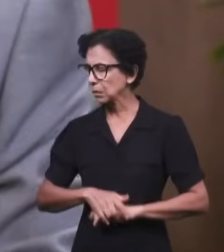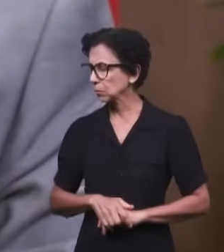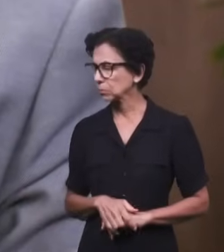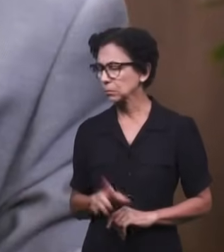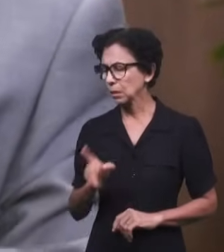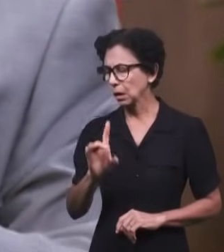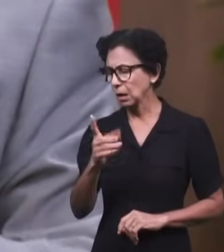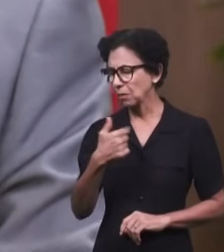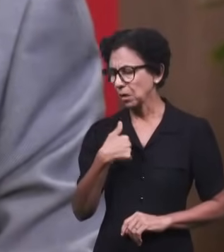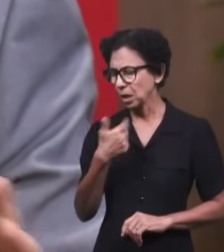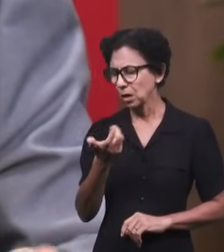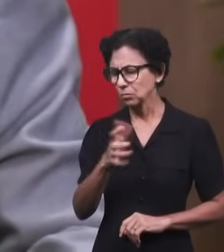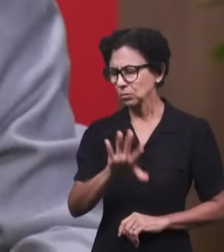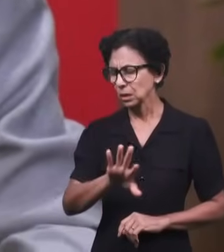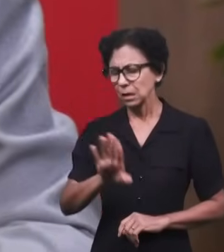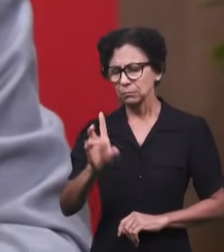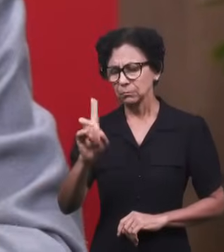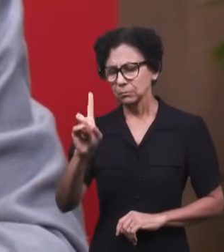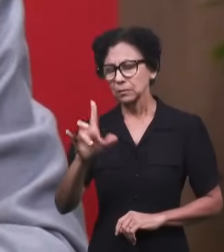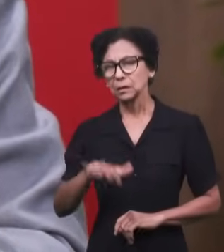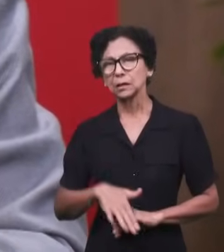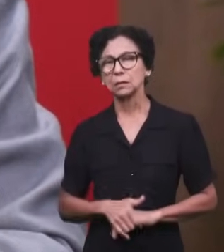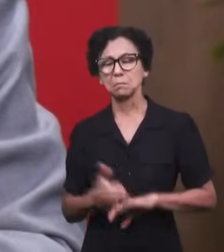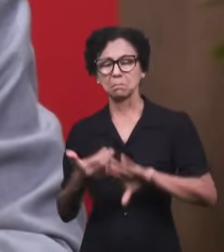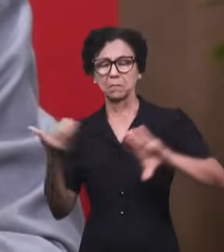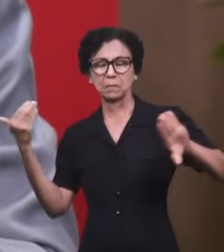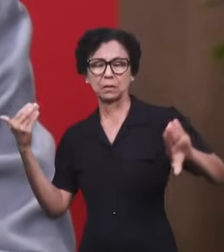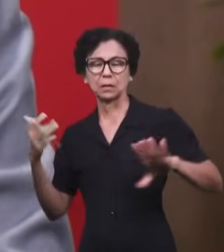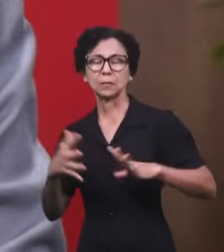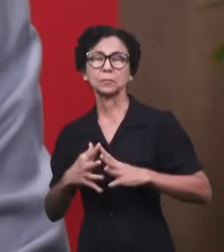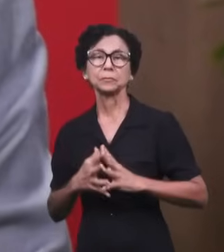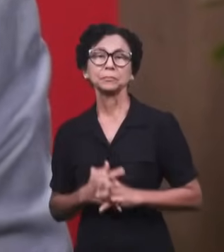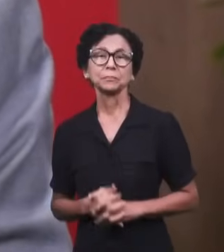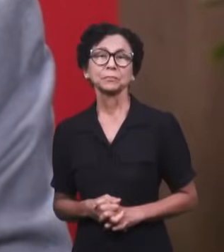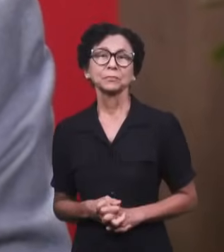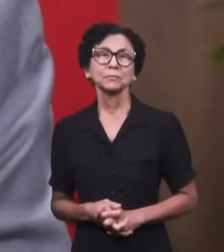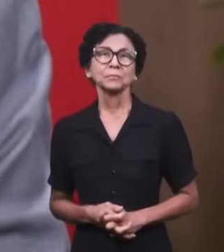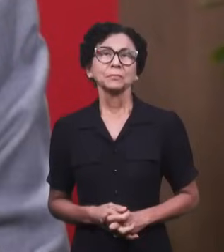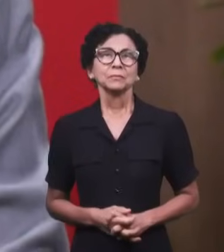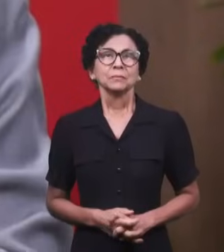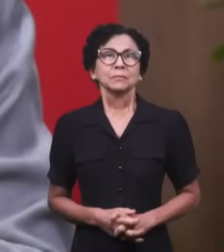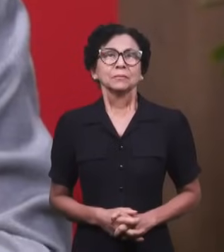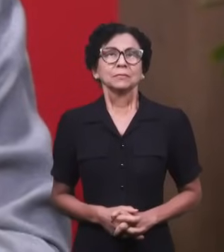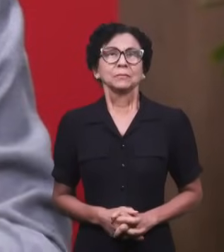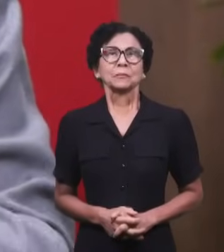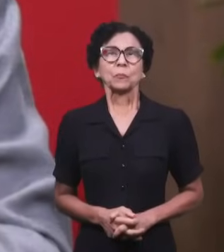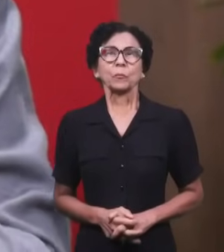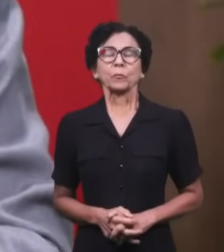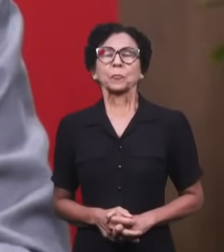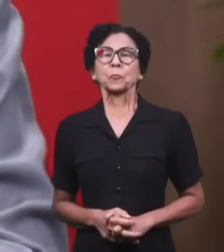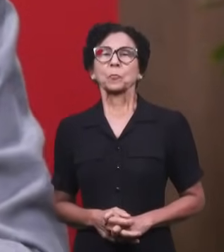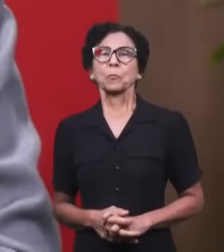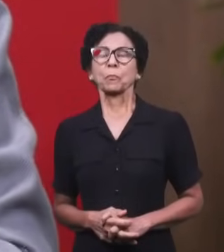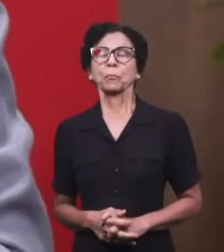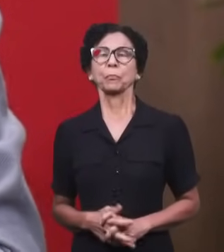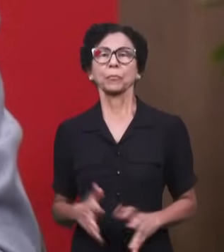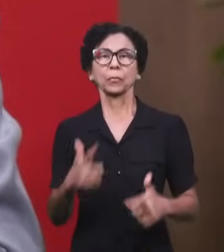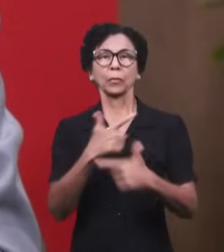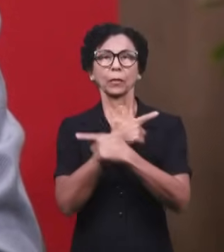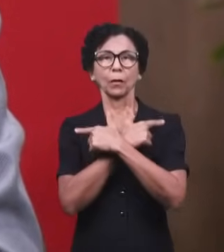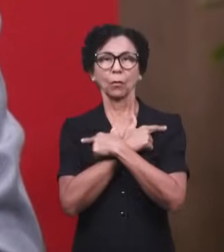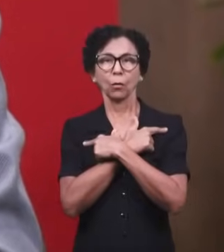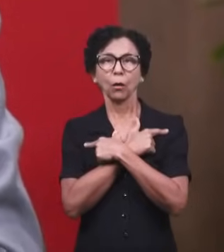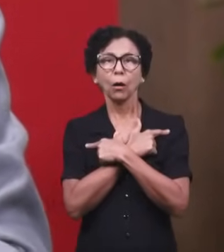brigando, a gente vai afastar e começa a viver isso. Só que tem um detalhe. Enquanto Ló enfrentava uma sequência